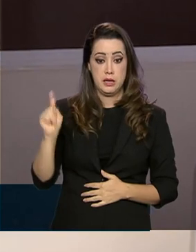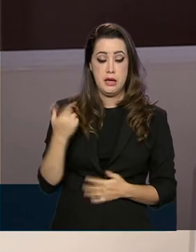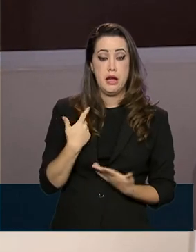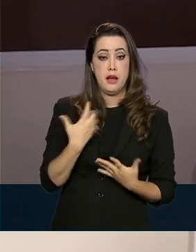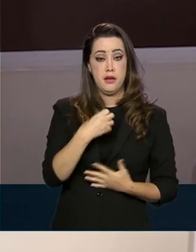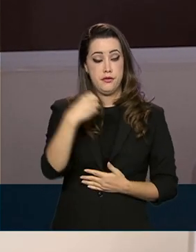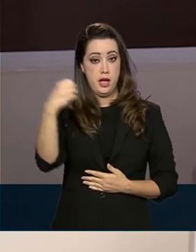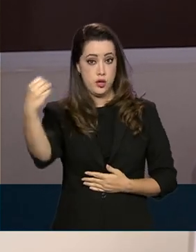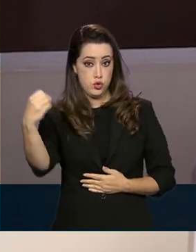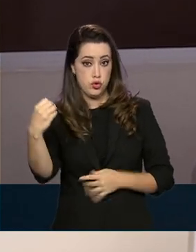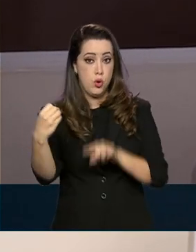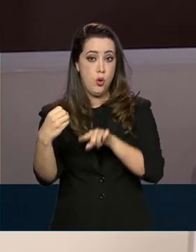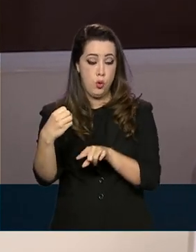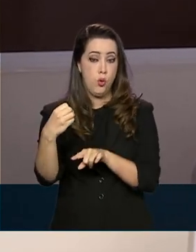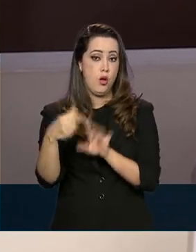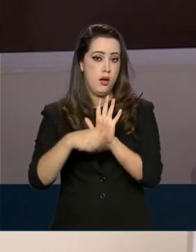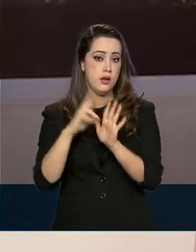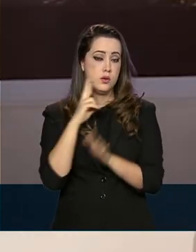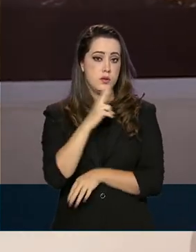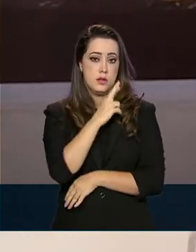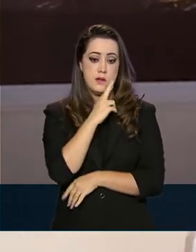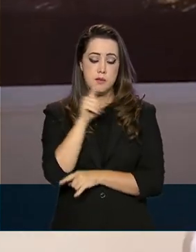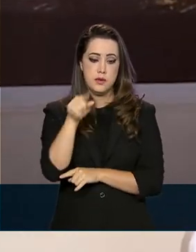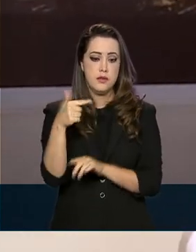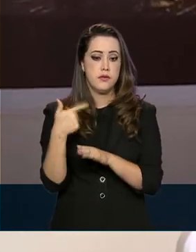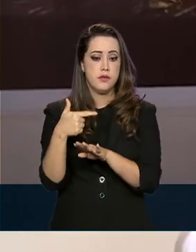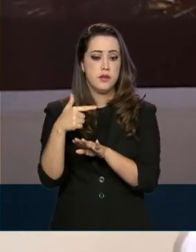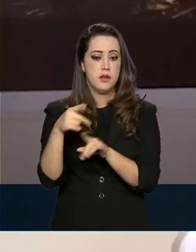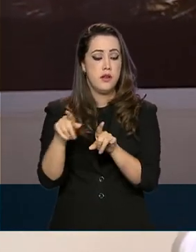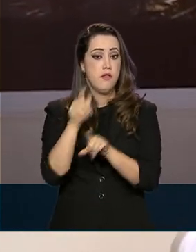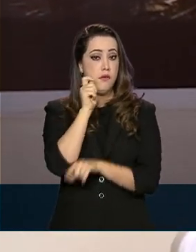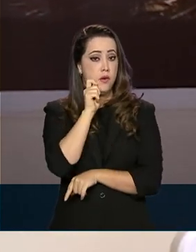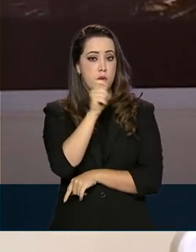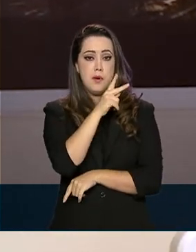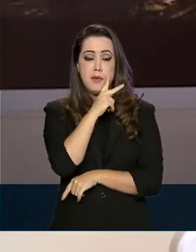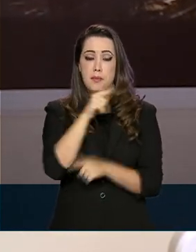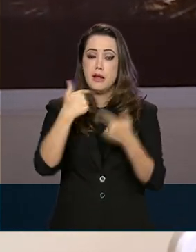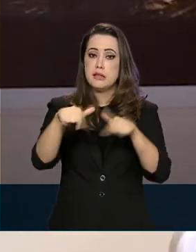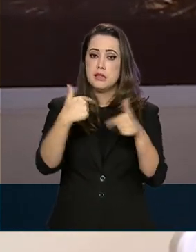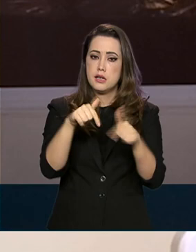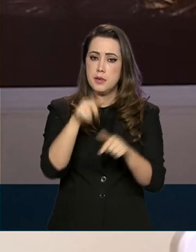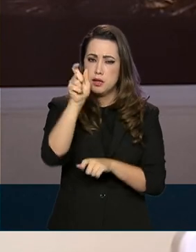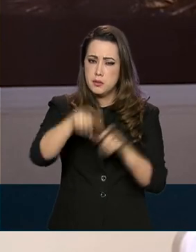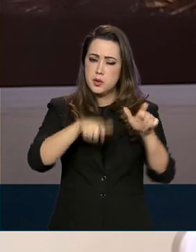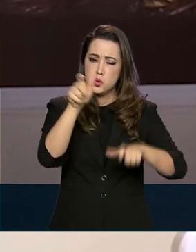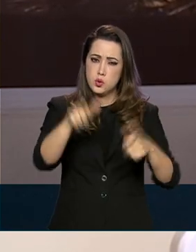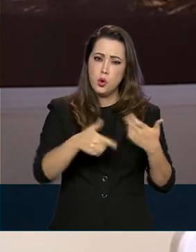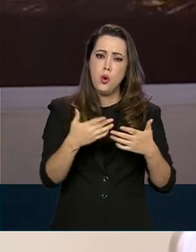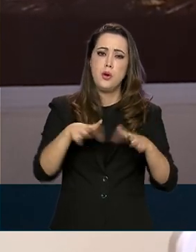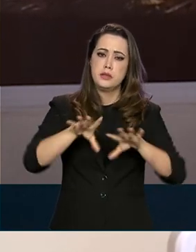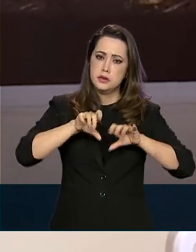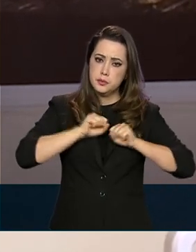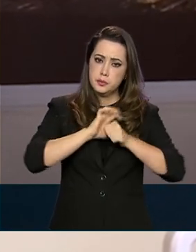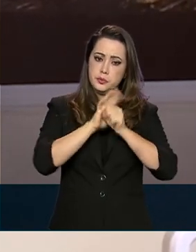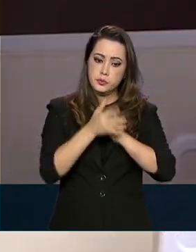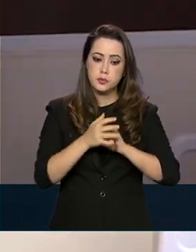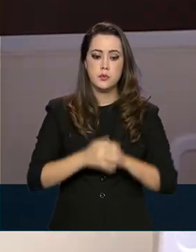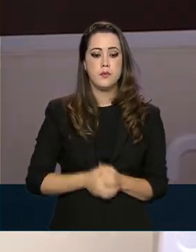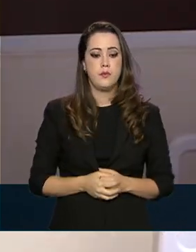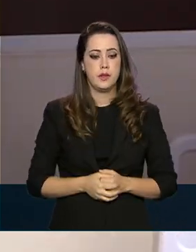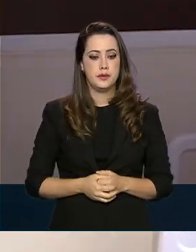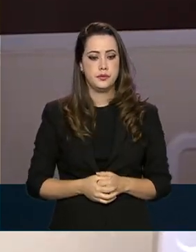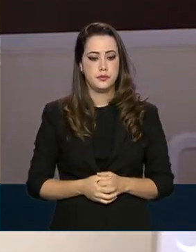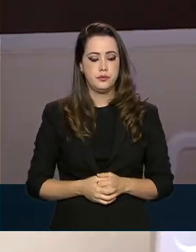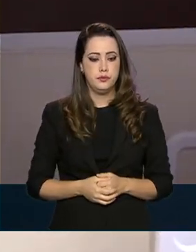e foi para Macapá, capital do Amapá, trabalhar no atendimento a pessoas infectadas pelo novo coronavírus.